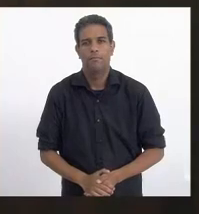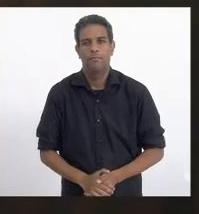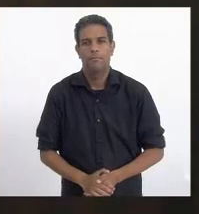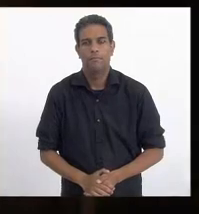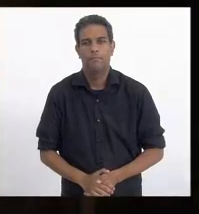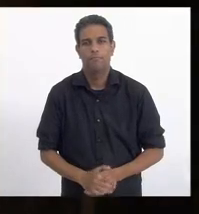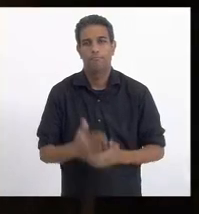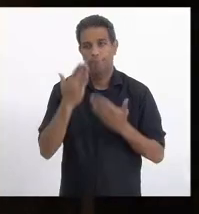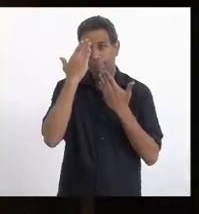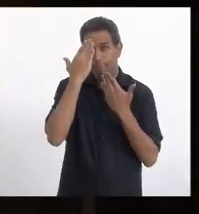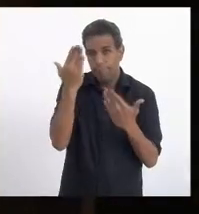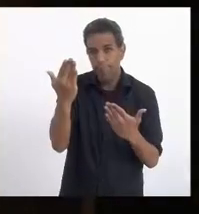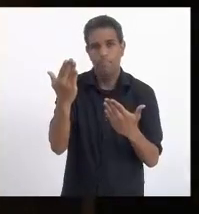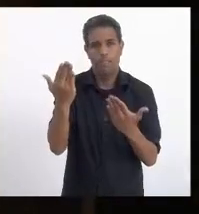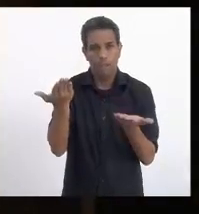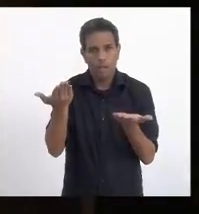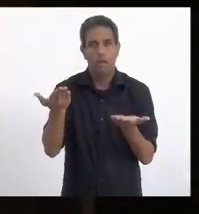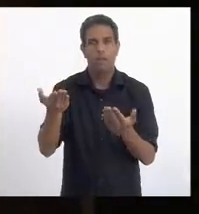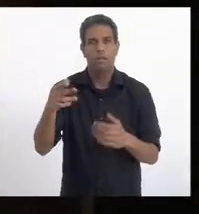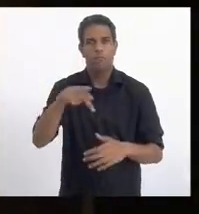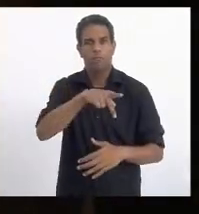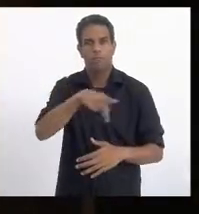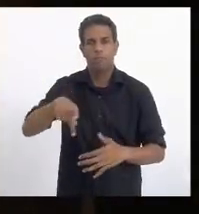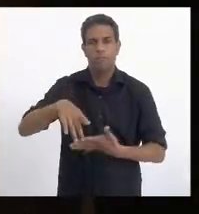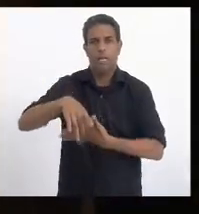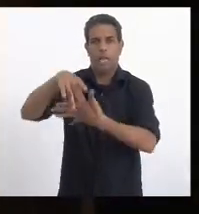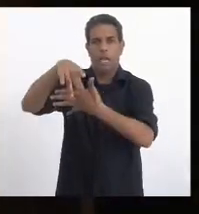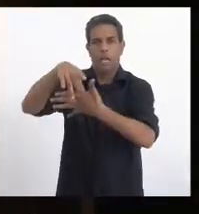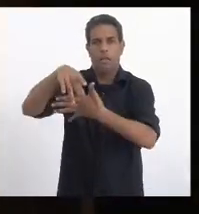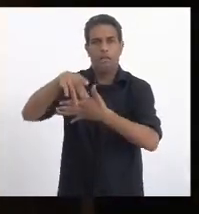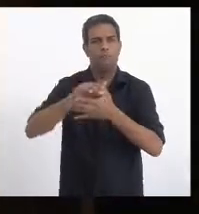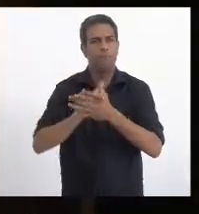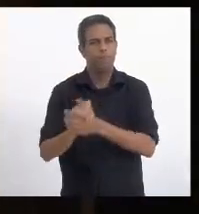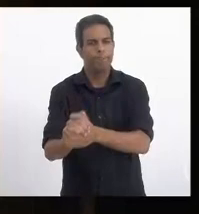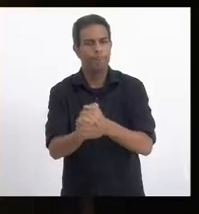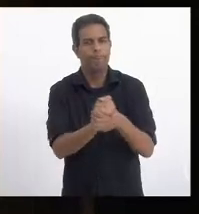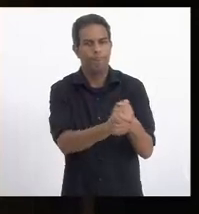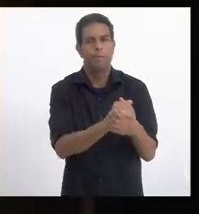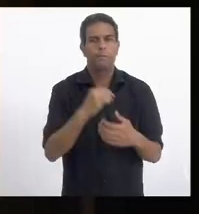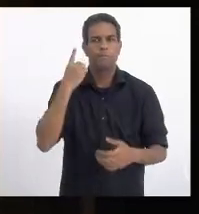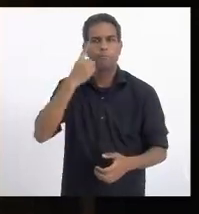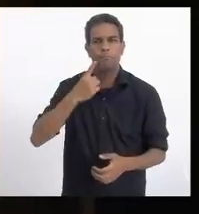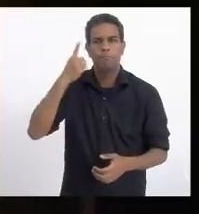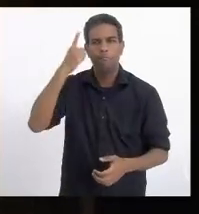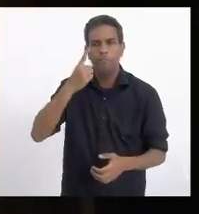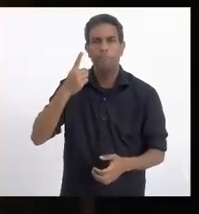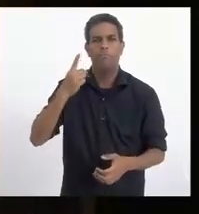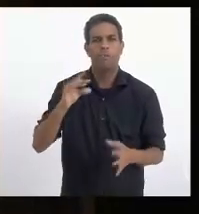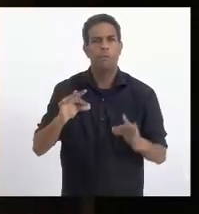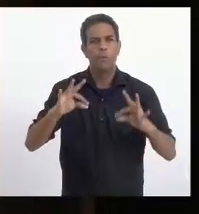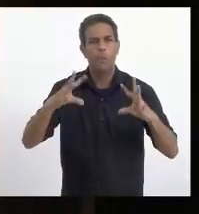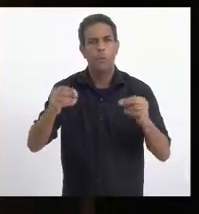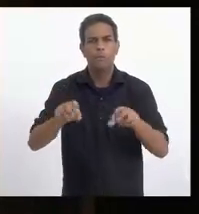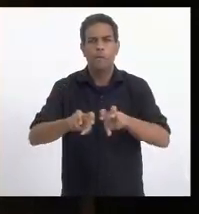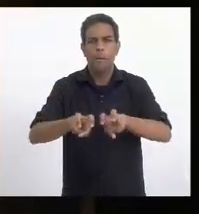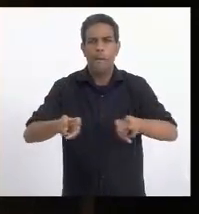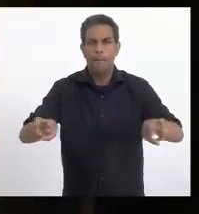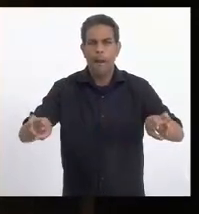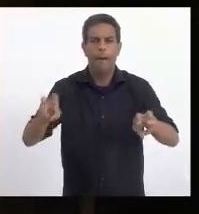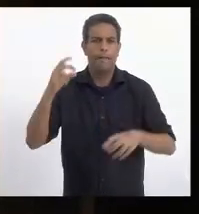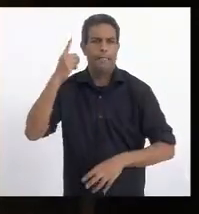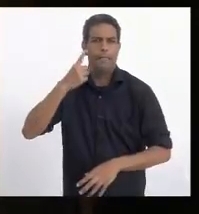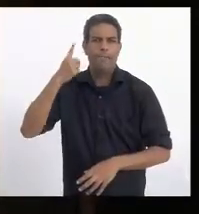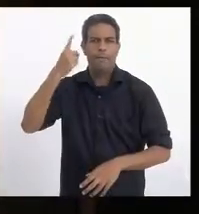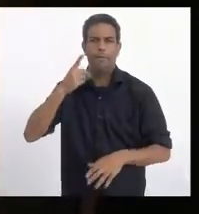e obrigado Deputado Márcio Pacheco piso do governo cumprimentando o deputado achei eu quero comer comentar todos os deputados